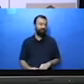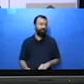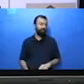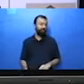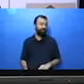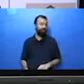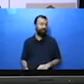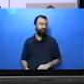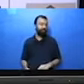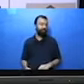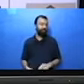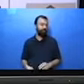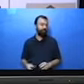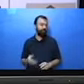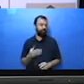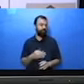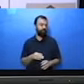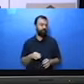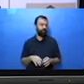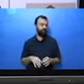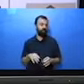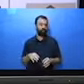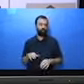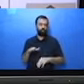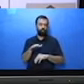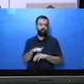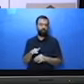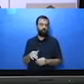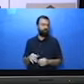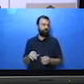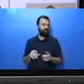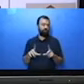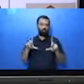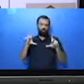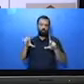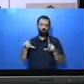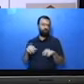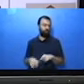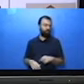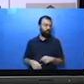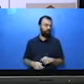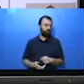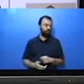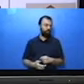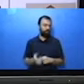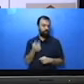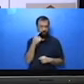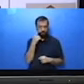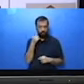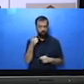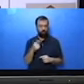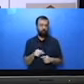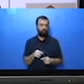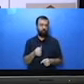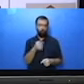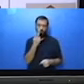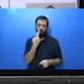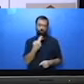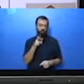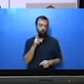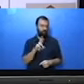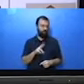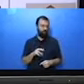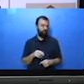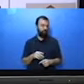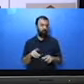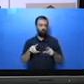Olha aí, o retângulo, uma caixa, um tijolo, um quadro, um triângulo, o sorvete, né? Um cone,